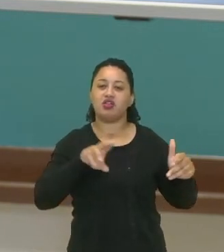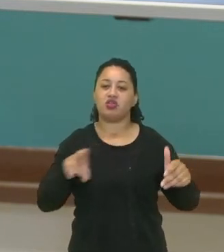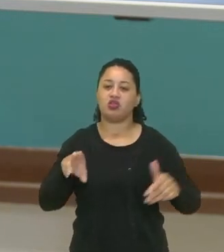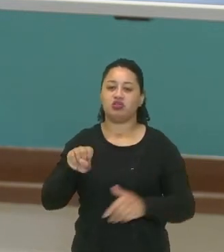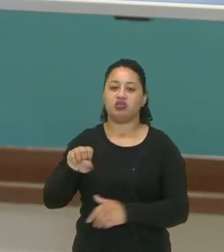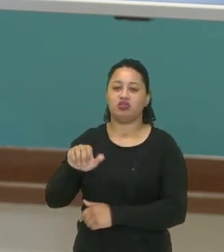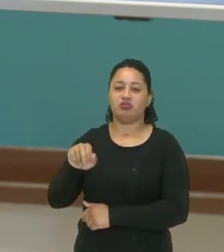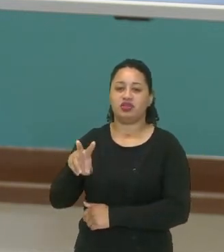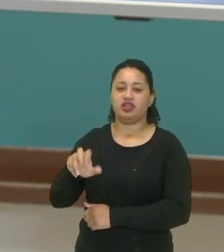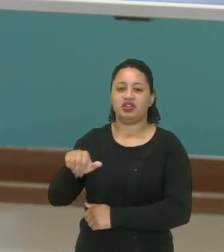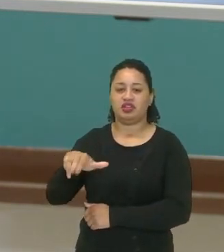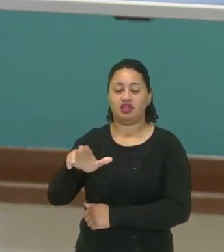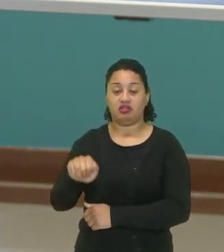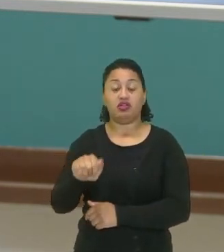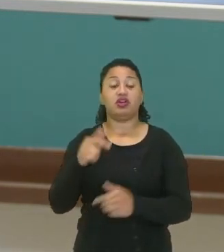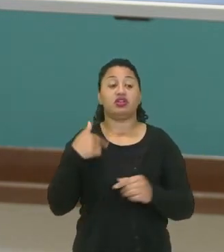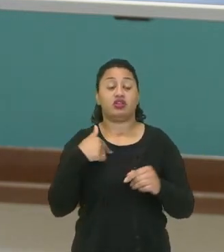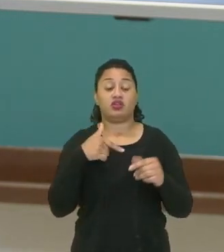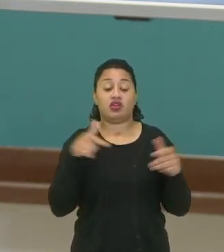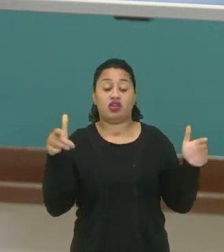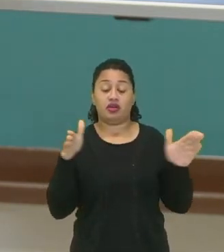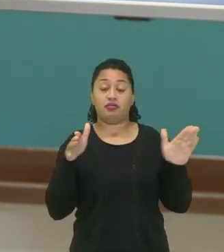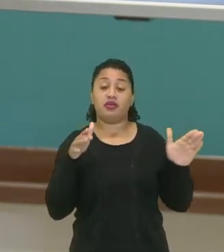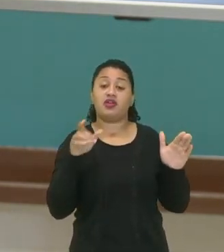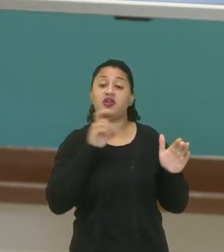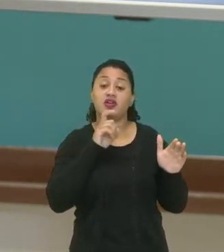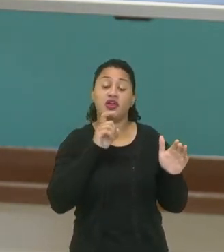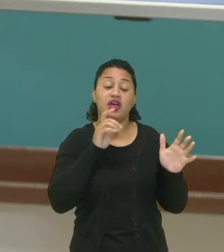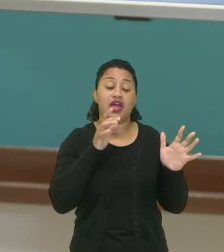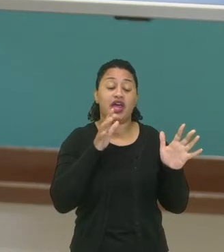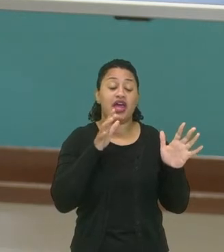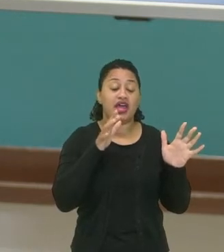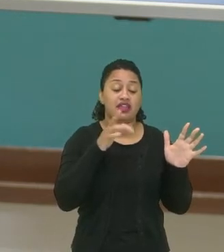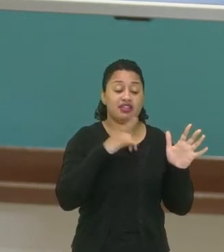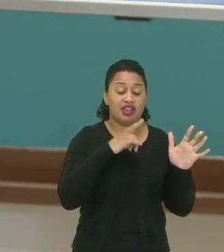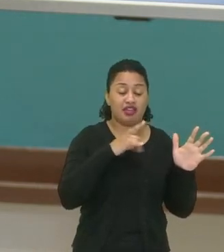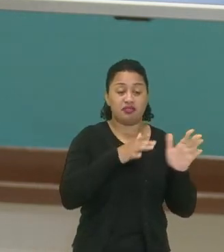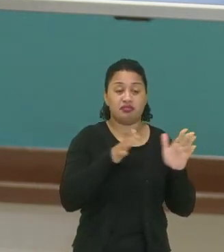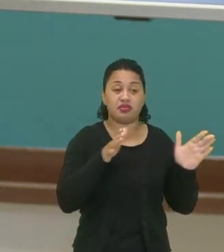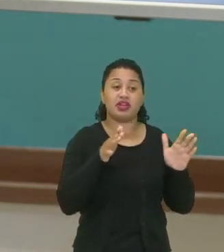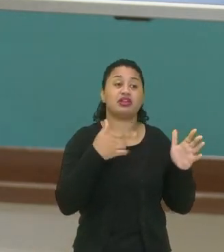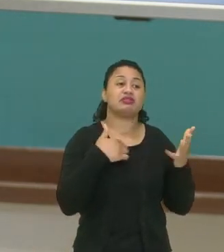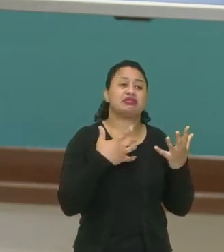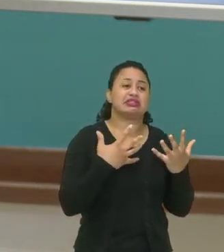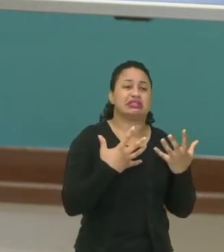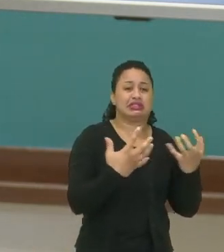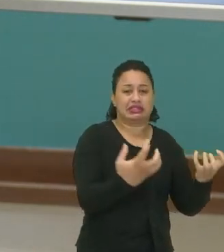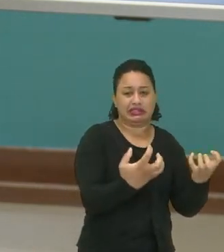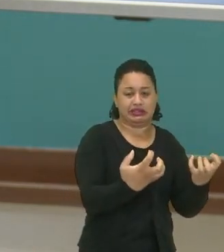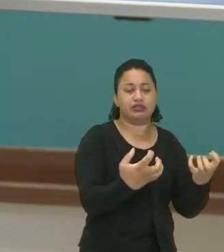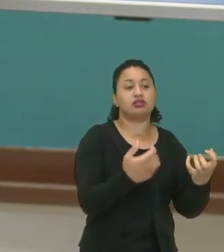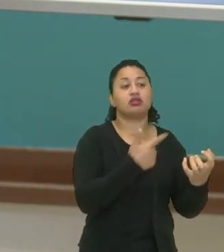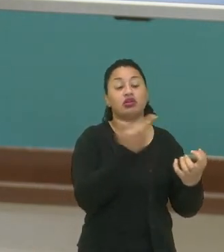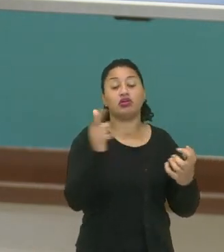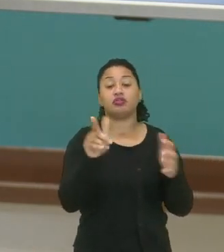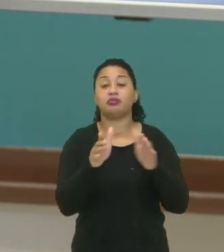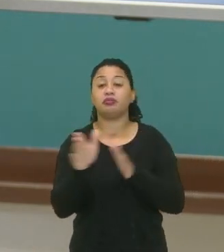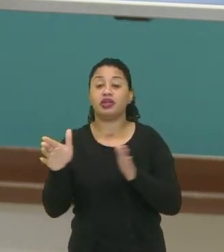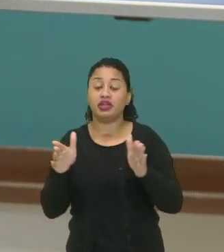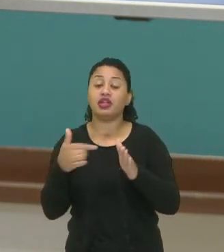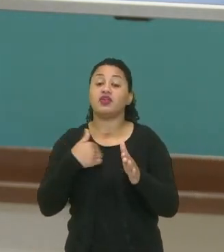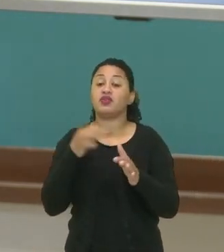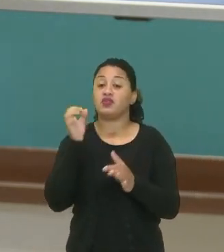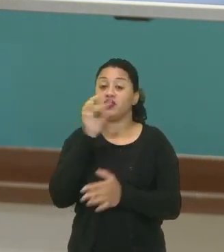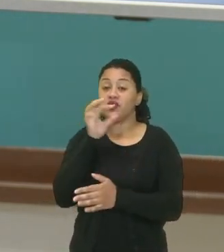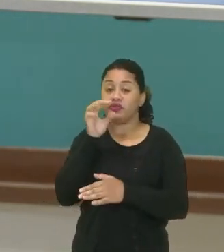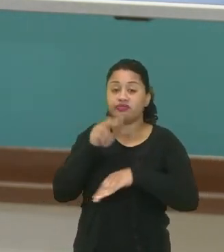secos e verões chuvosos nessa região. Olha só, nossa vegetação aqui fica seca durante um período e verdinha durante um outro período. Se